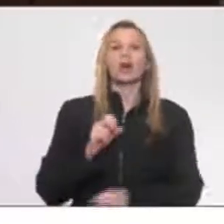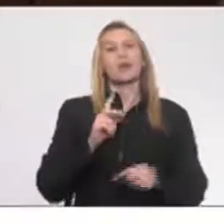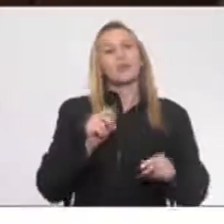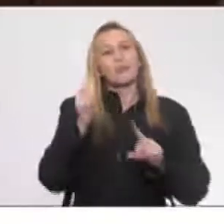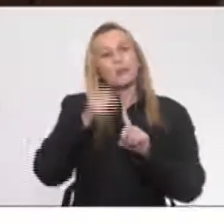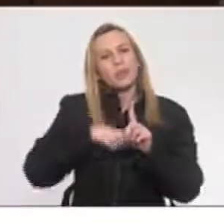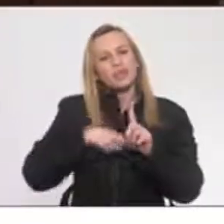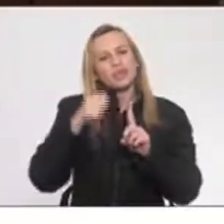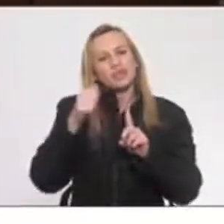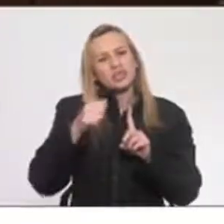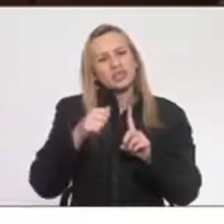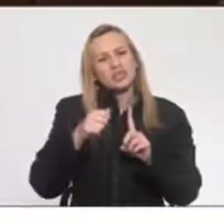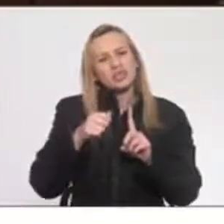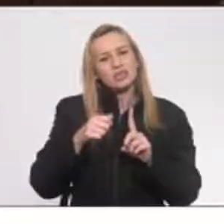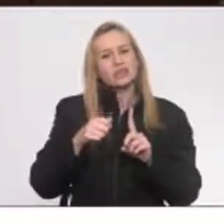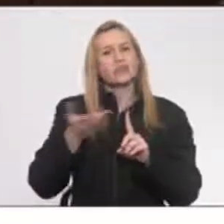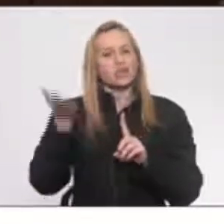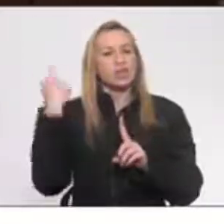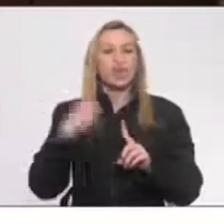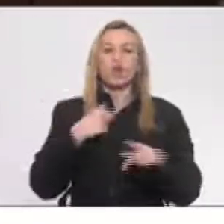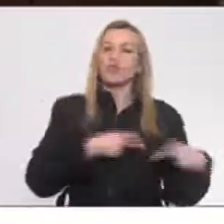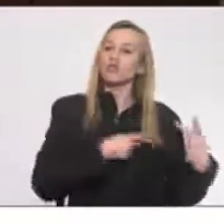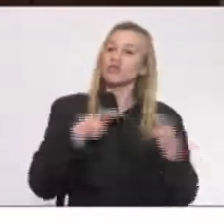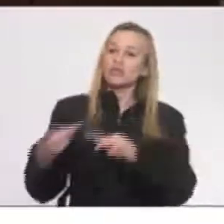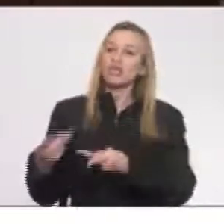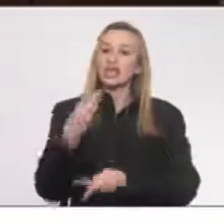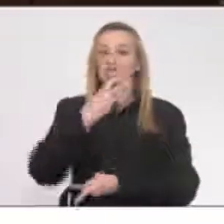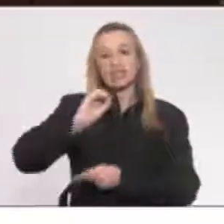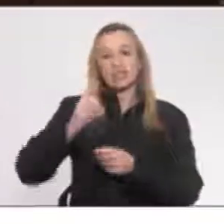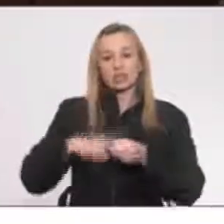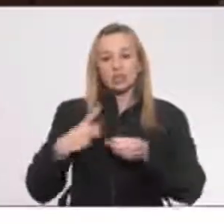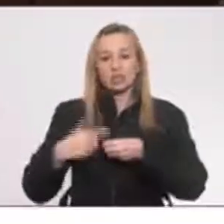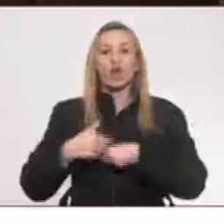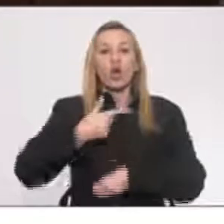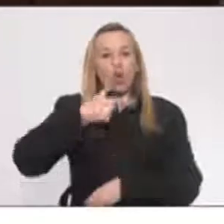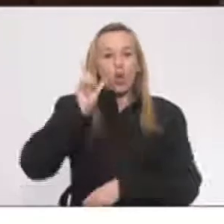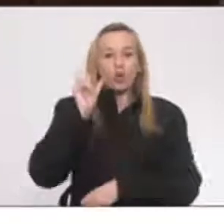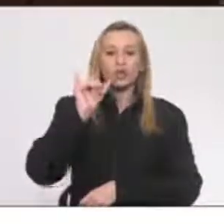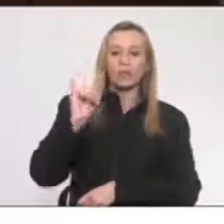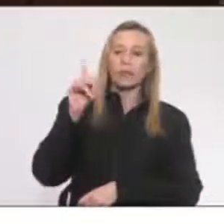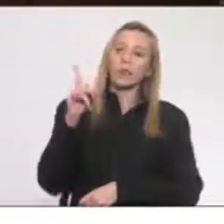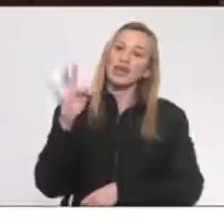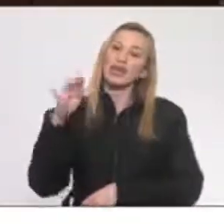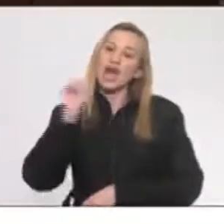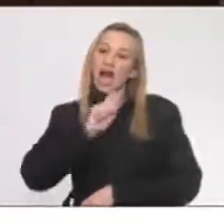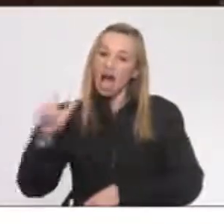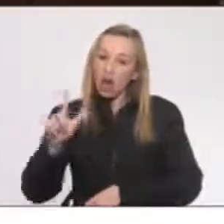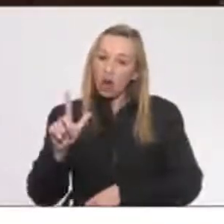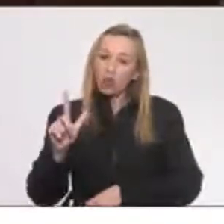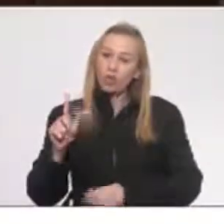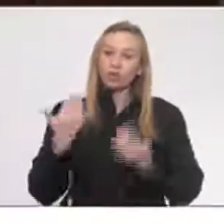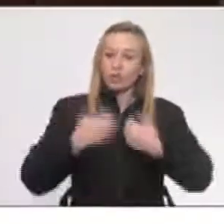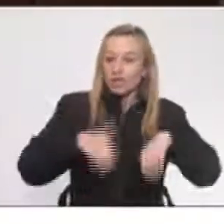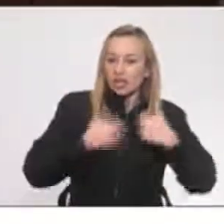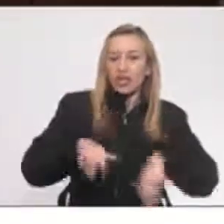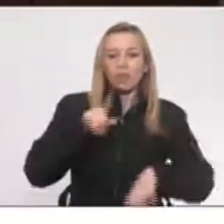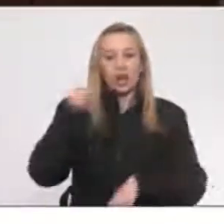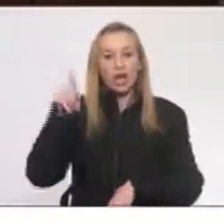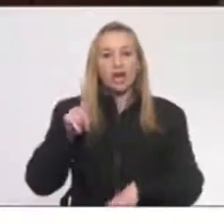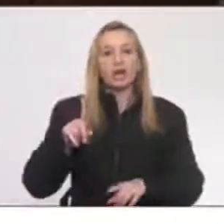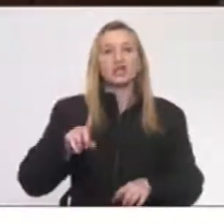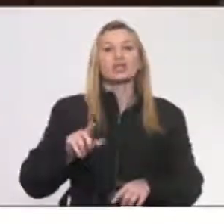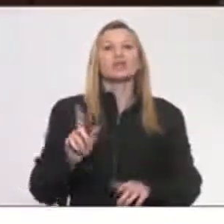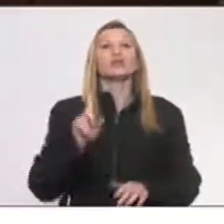passado fui a mais de 30 municípios, ontem estive na cidade imperial, a cidade de Petrópolis, final de semana estarei em